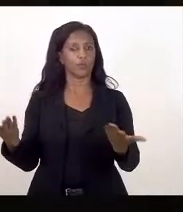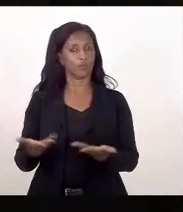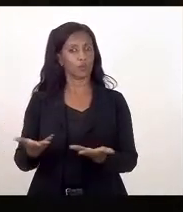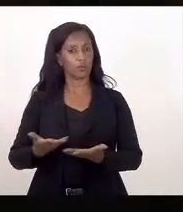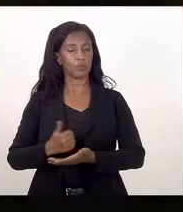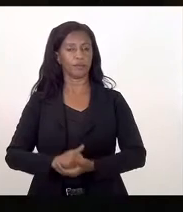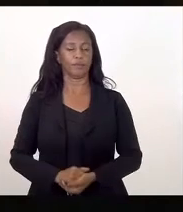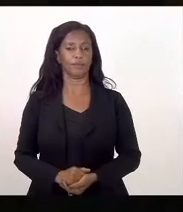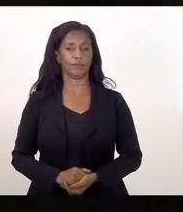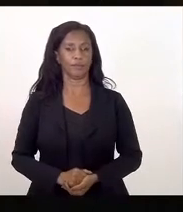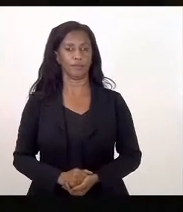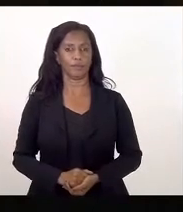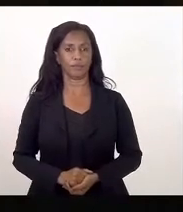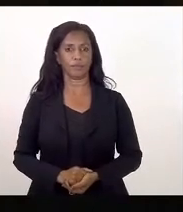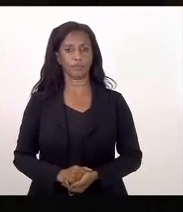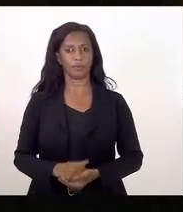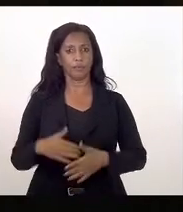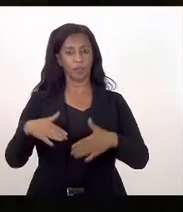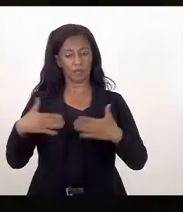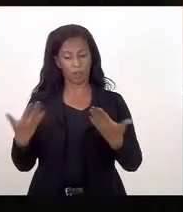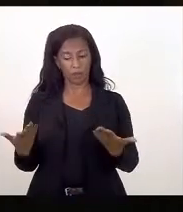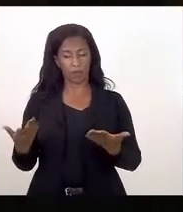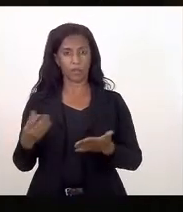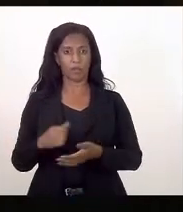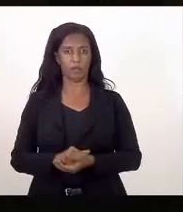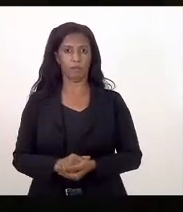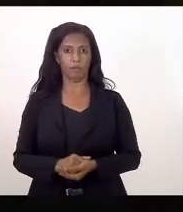Então, assim posto,